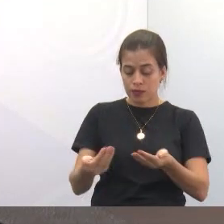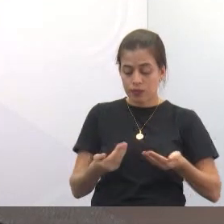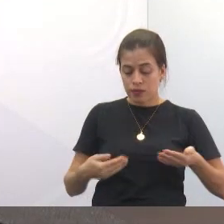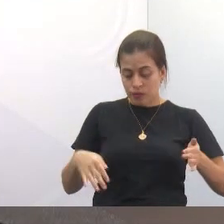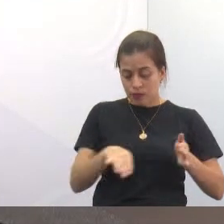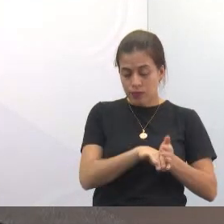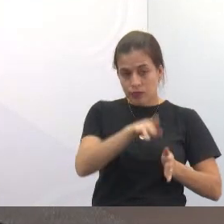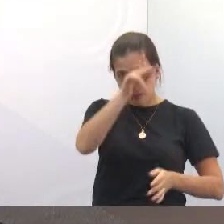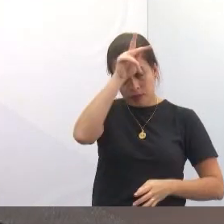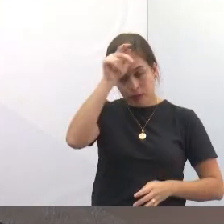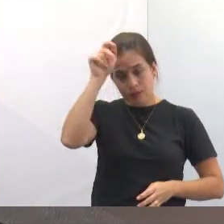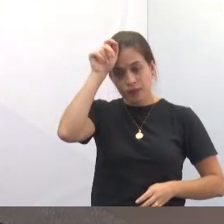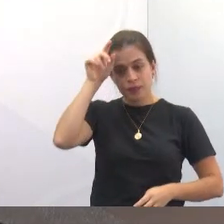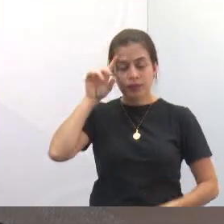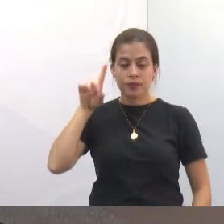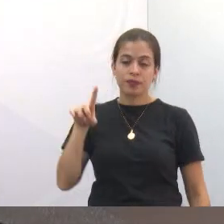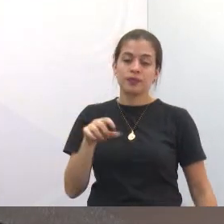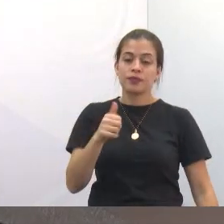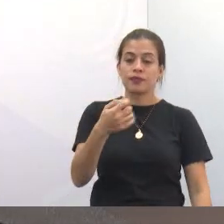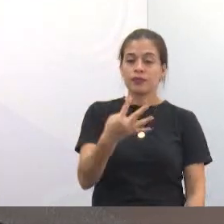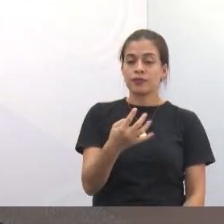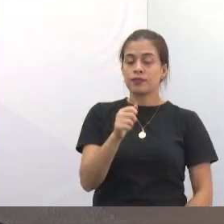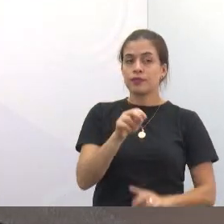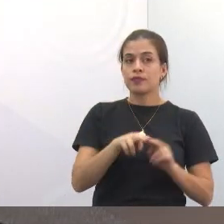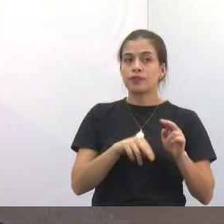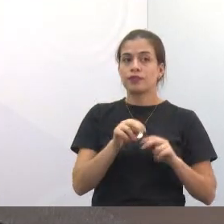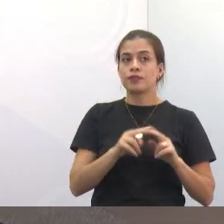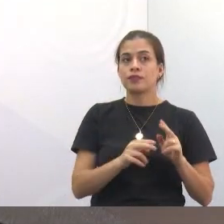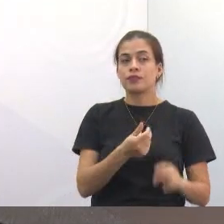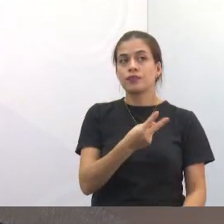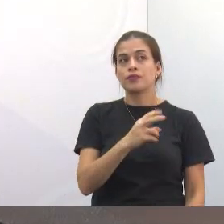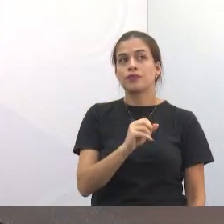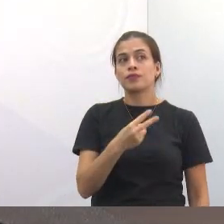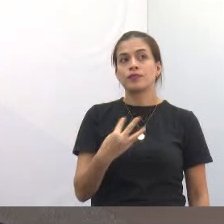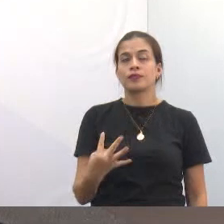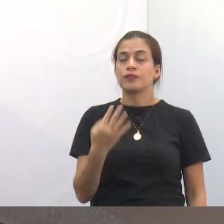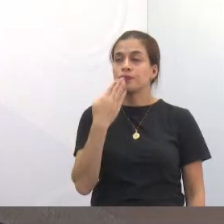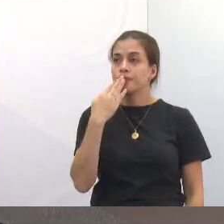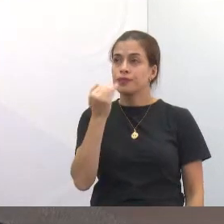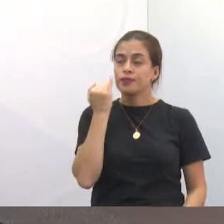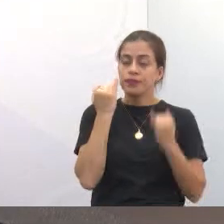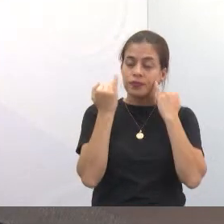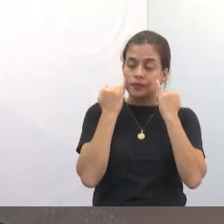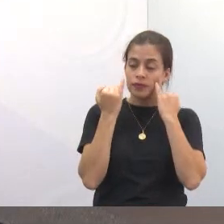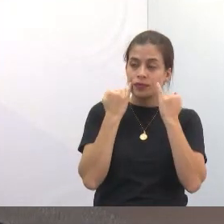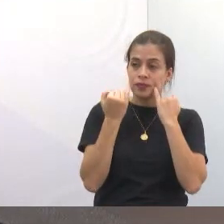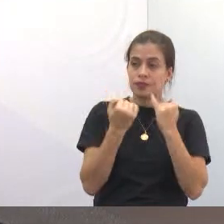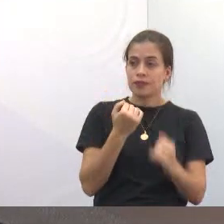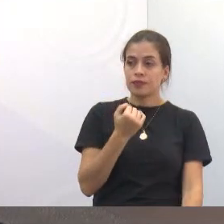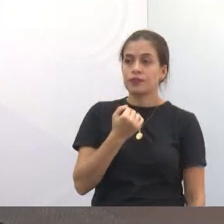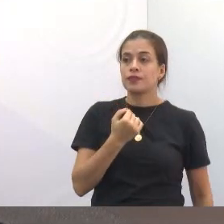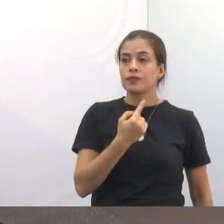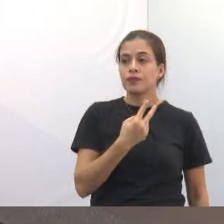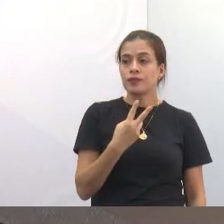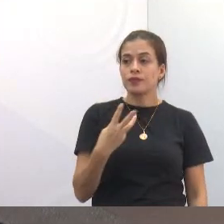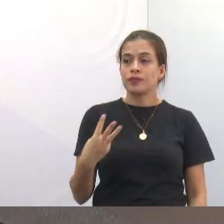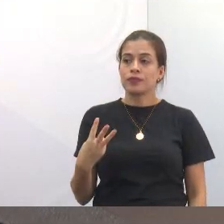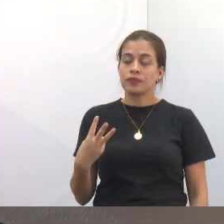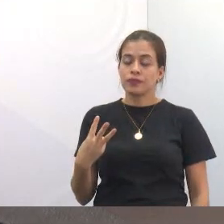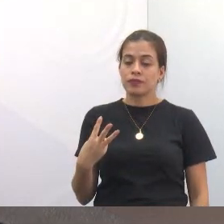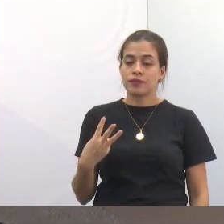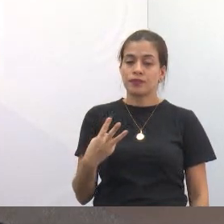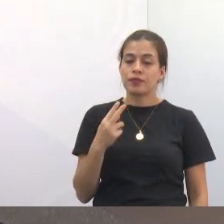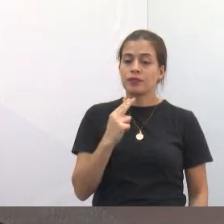Prefeitura no dia 14 de junho de 2024, referente ao pedido da informação 123/2024, de autoria do